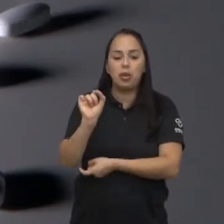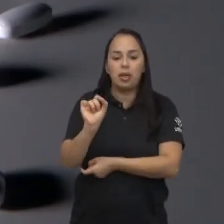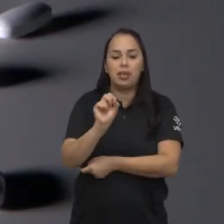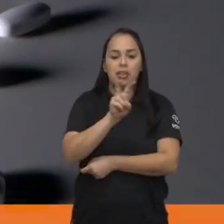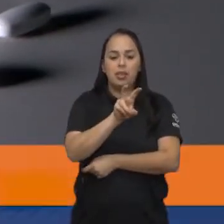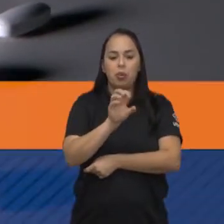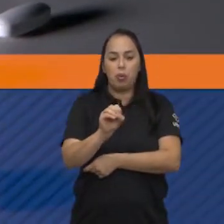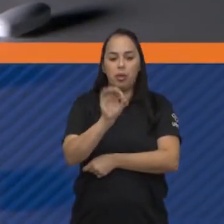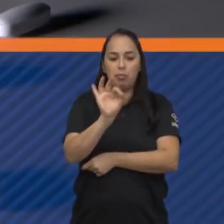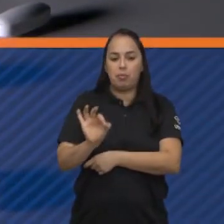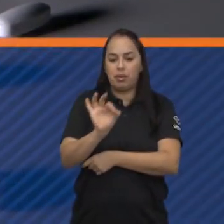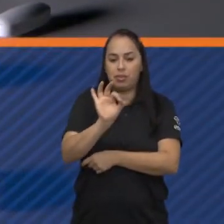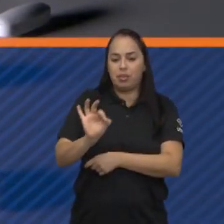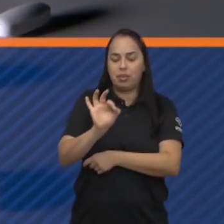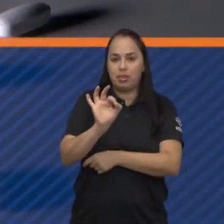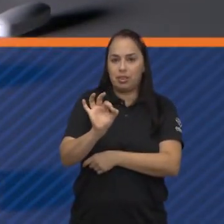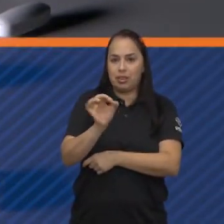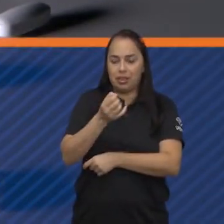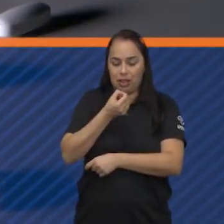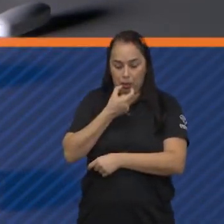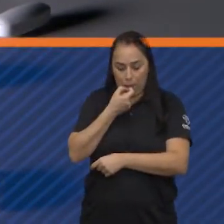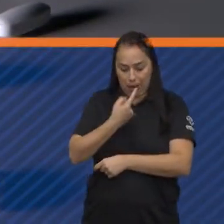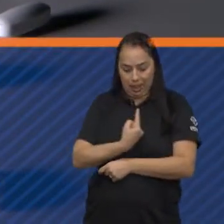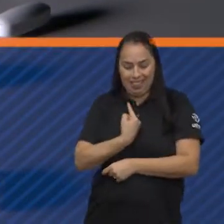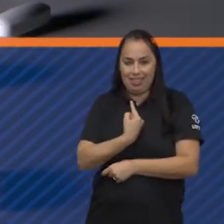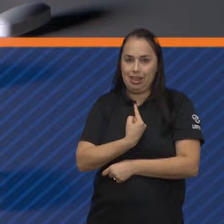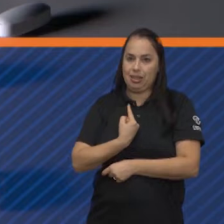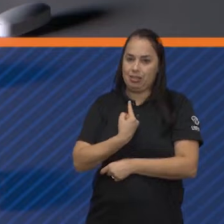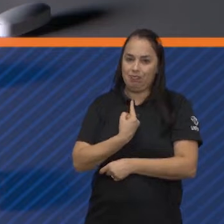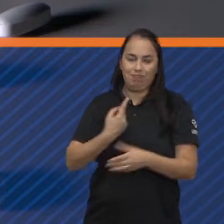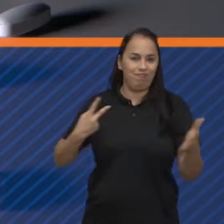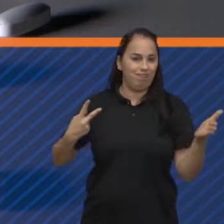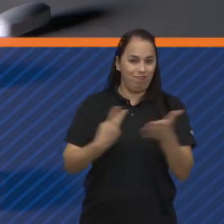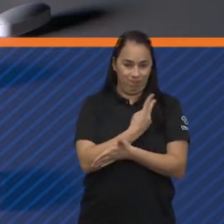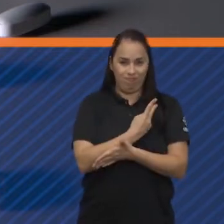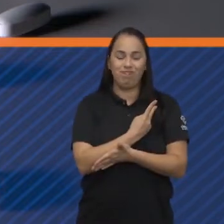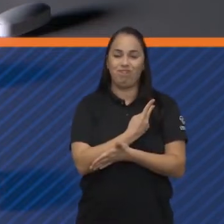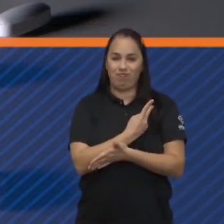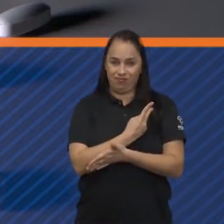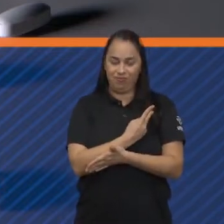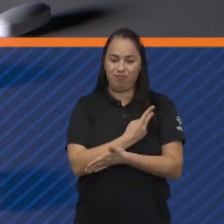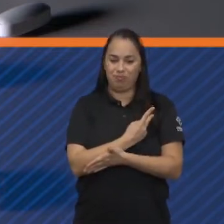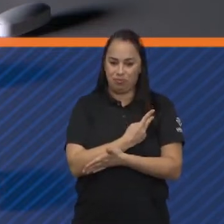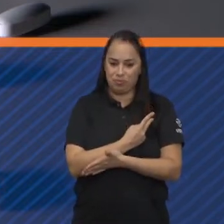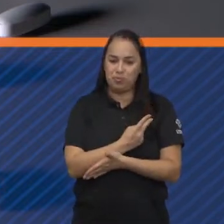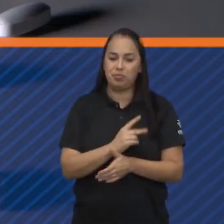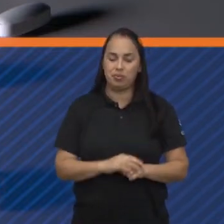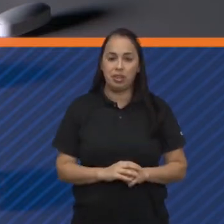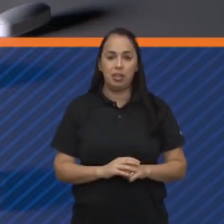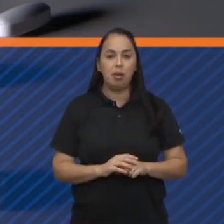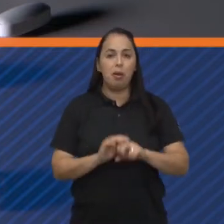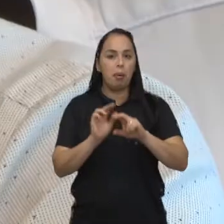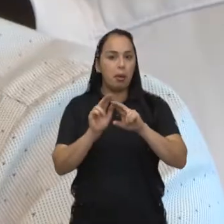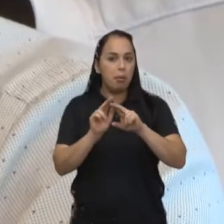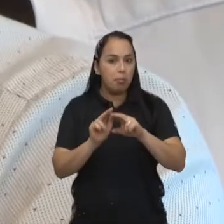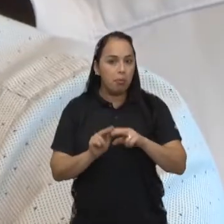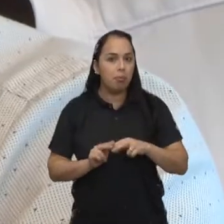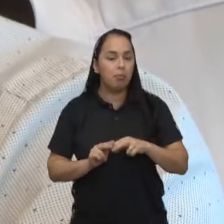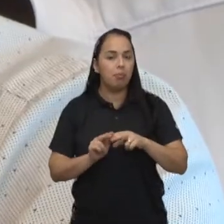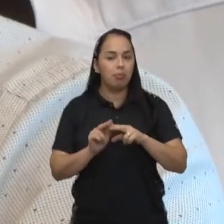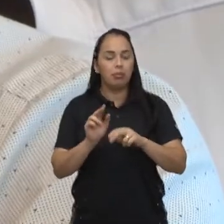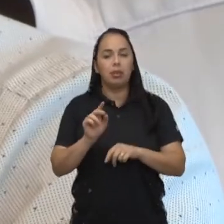Saúde apontam que cinquenta por cento dos brasileiros que se automedicam fazem uso inadequado dos Remédios